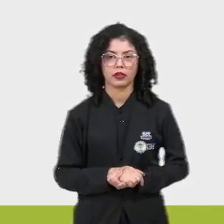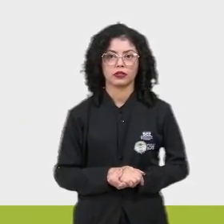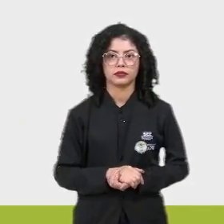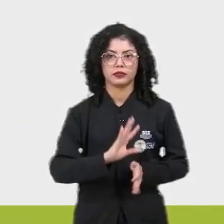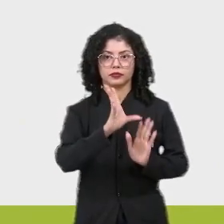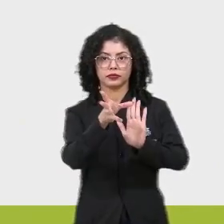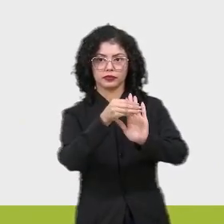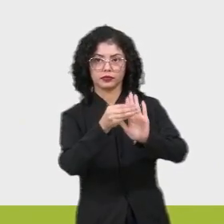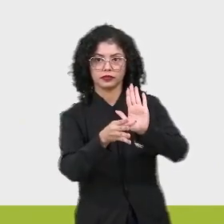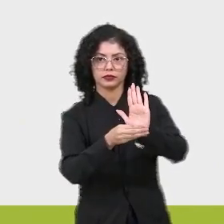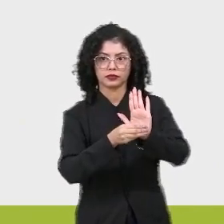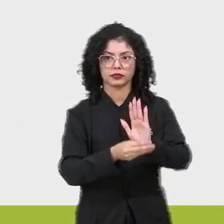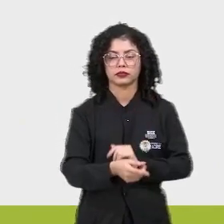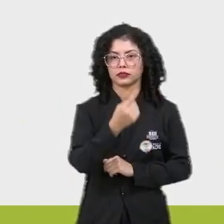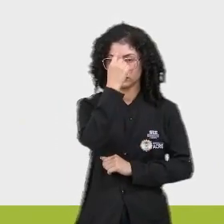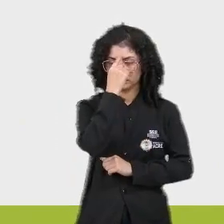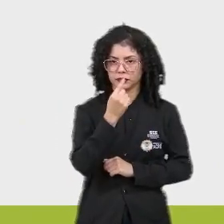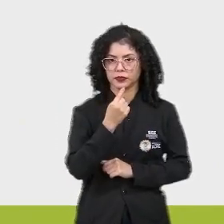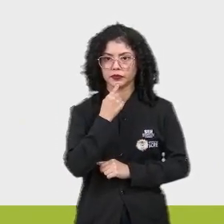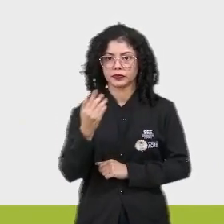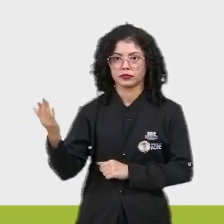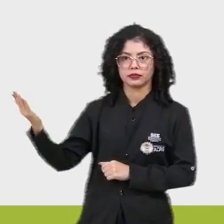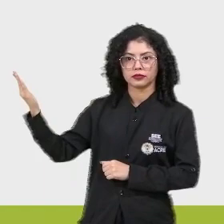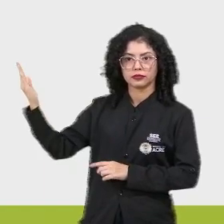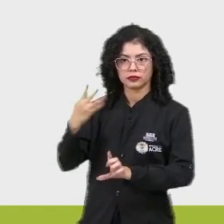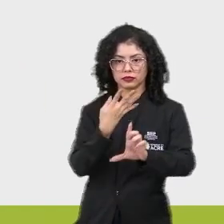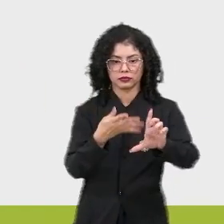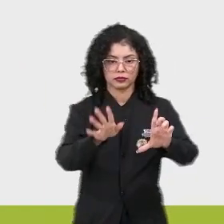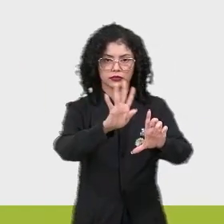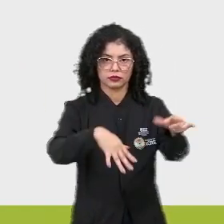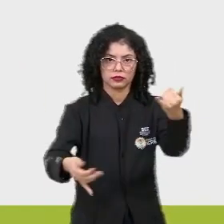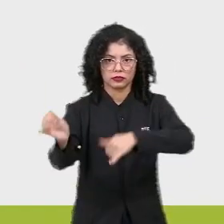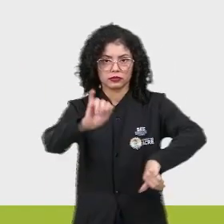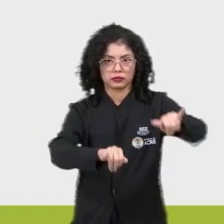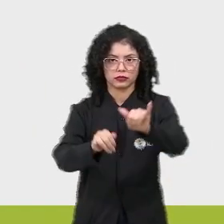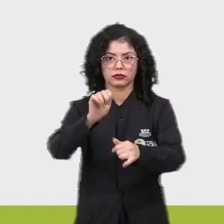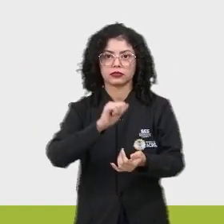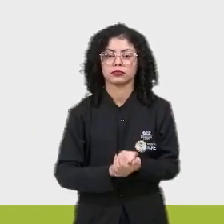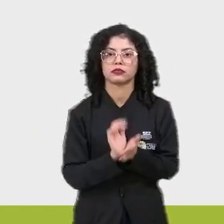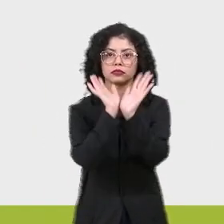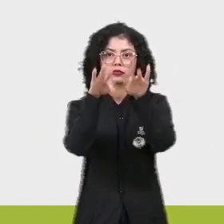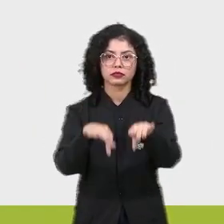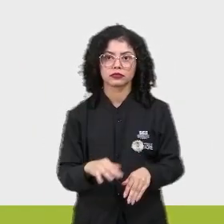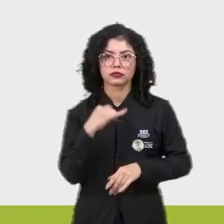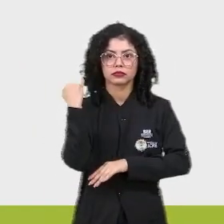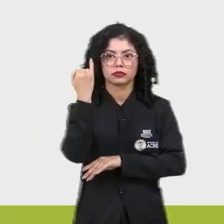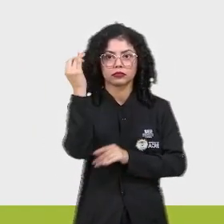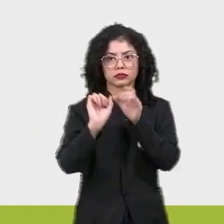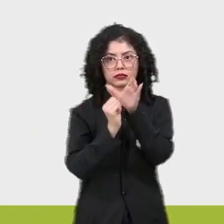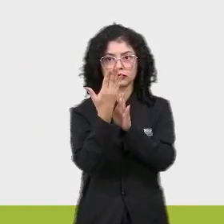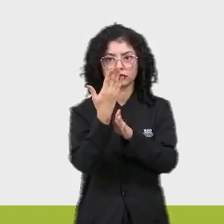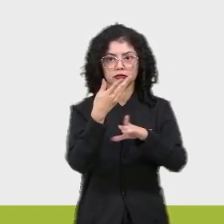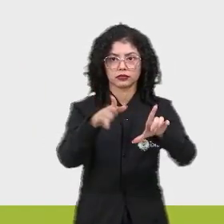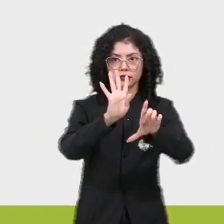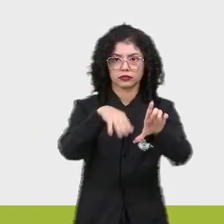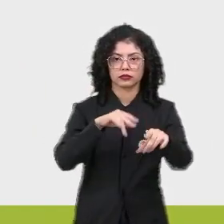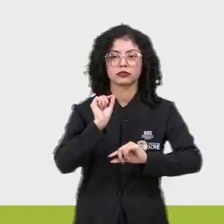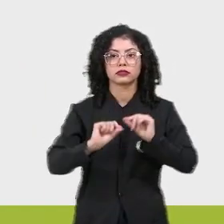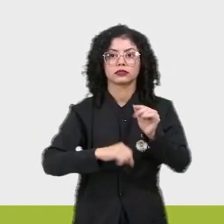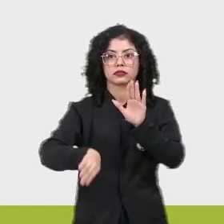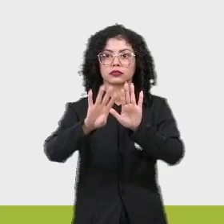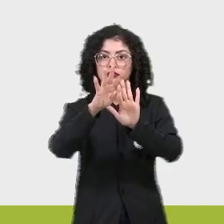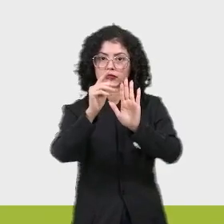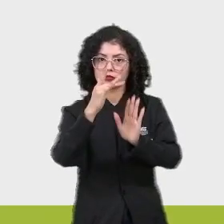Coloquei aqui para vocês uma linha histórica da tabela periódica. A finalidade fundamental de criar uma tabela era